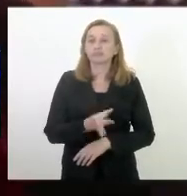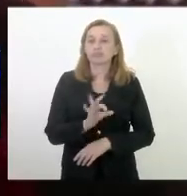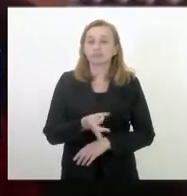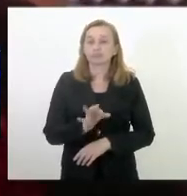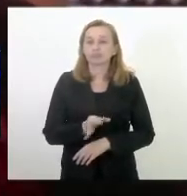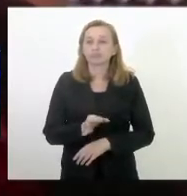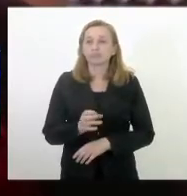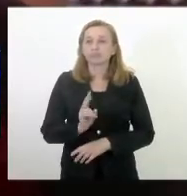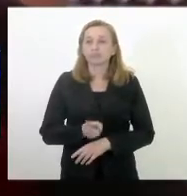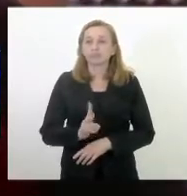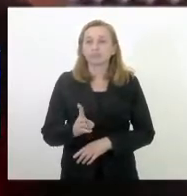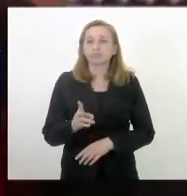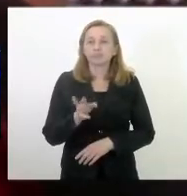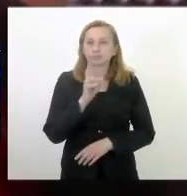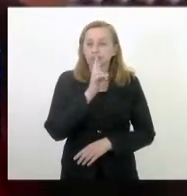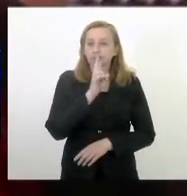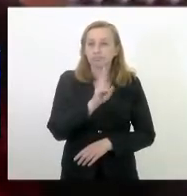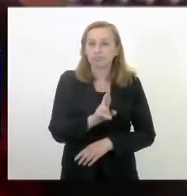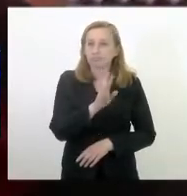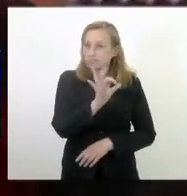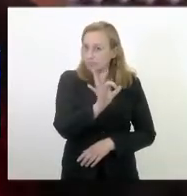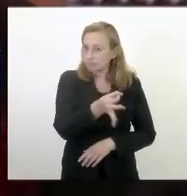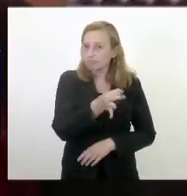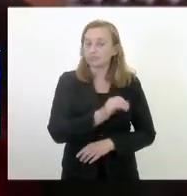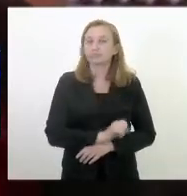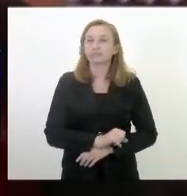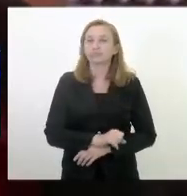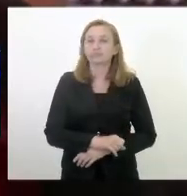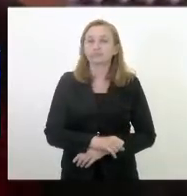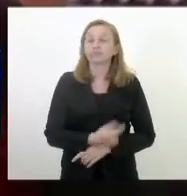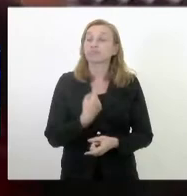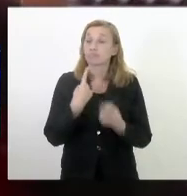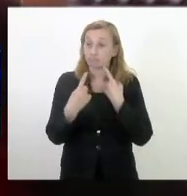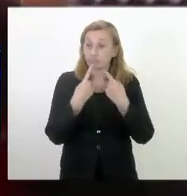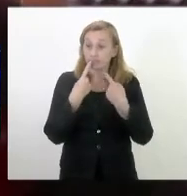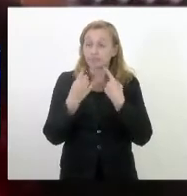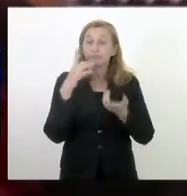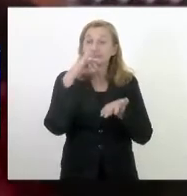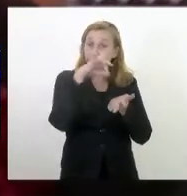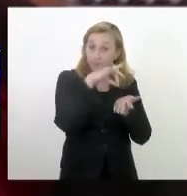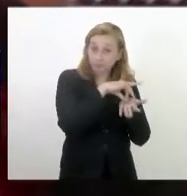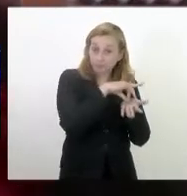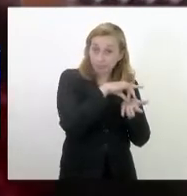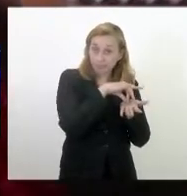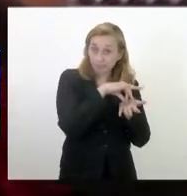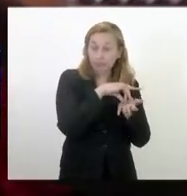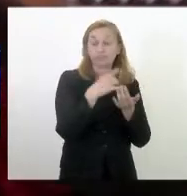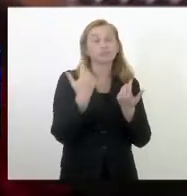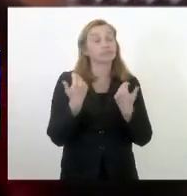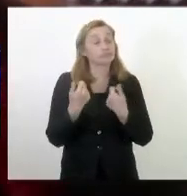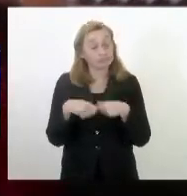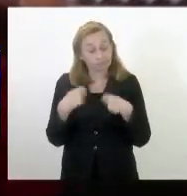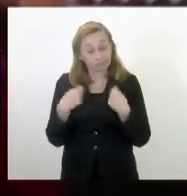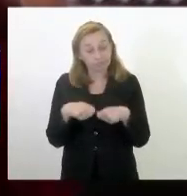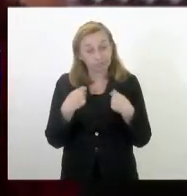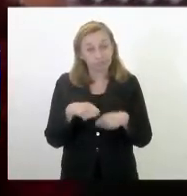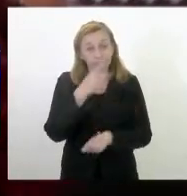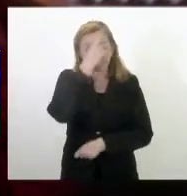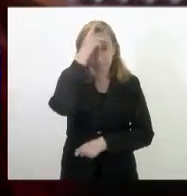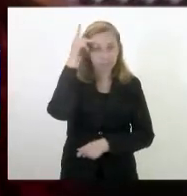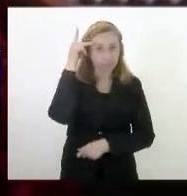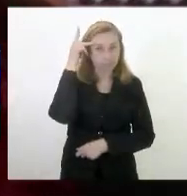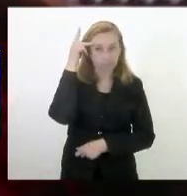gente continue respondendo, de fato, com o diálogo na realidade, as necessidades das